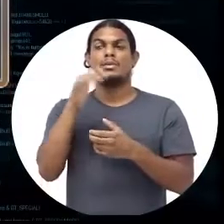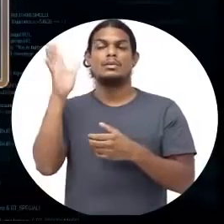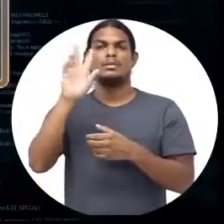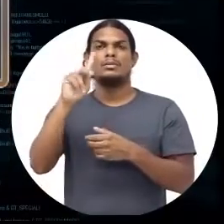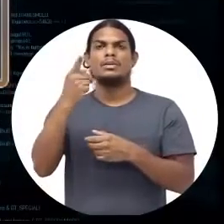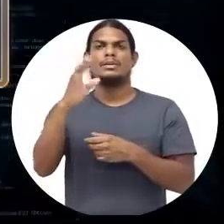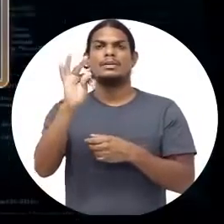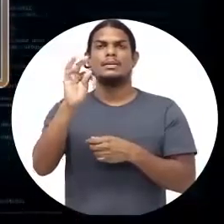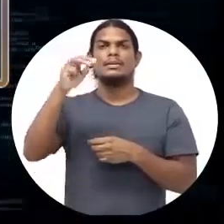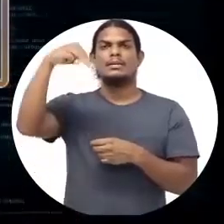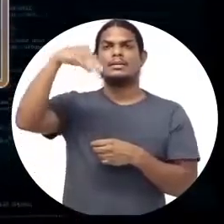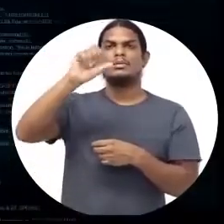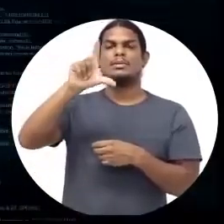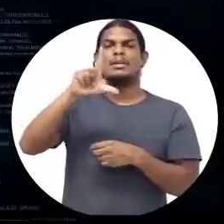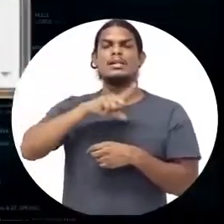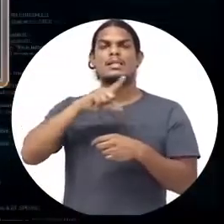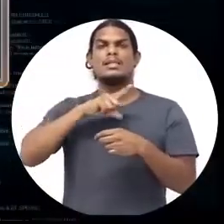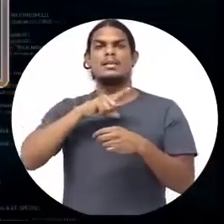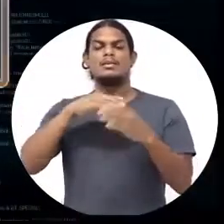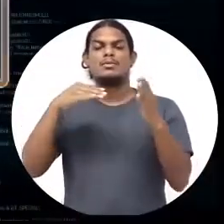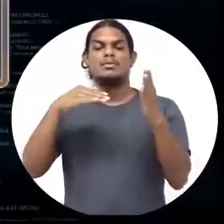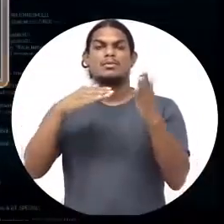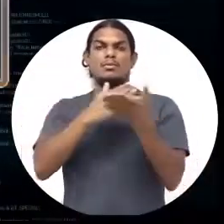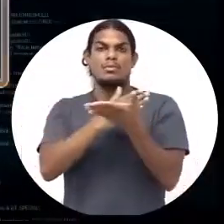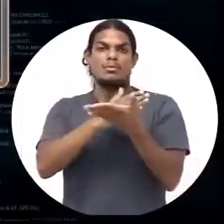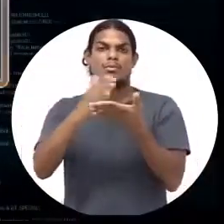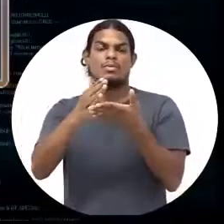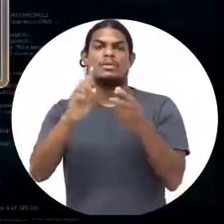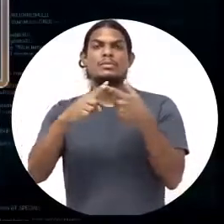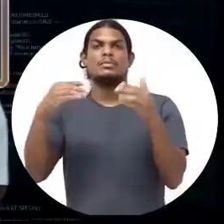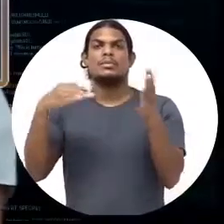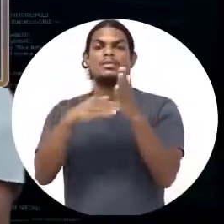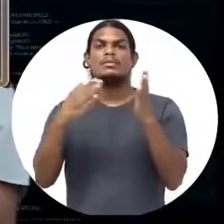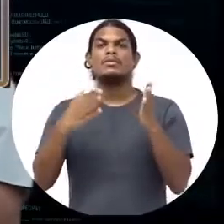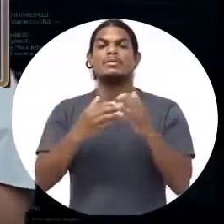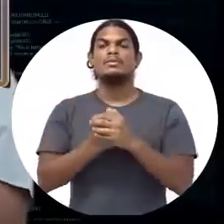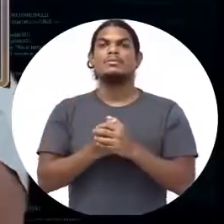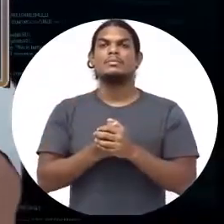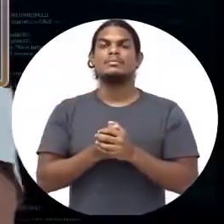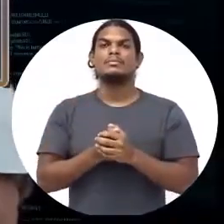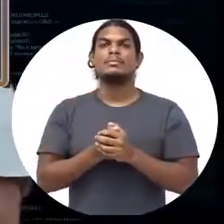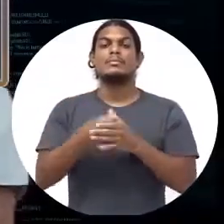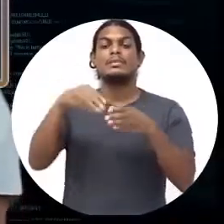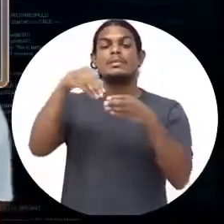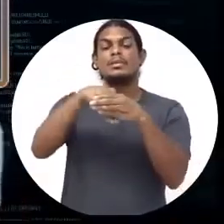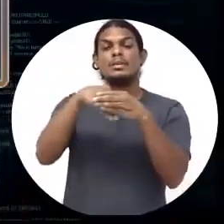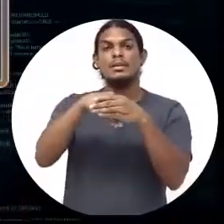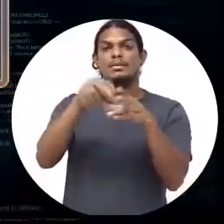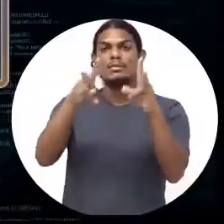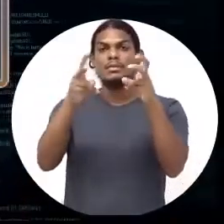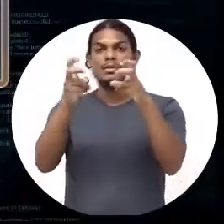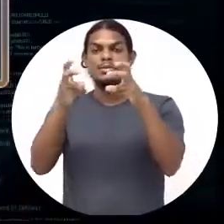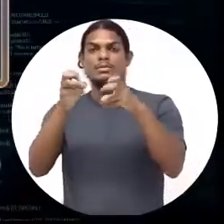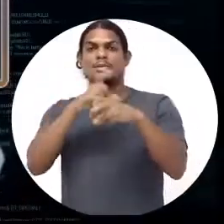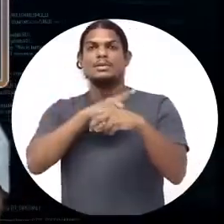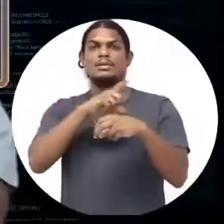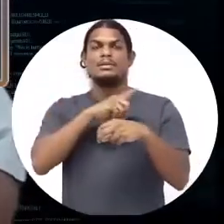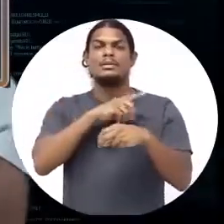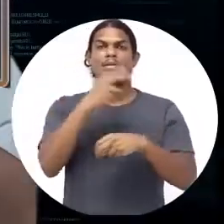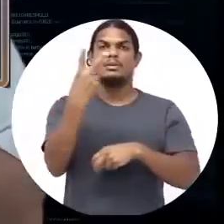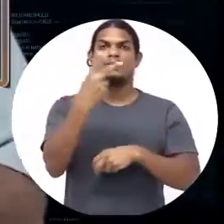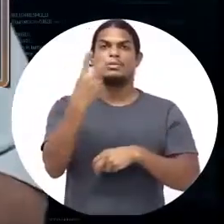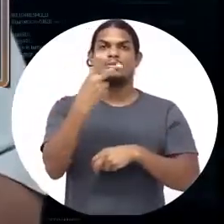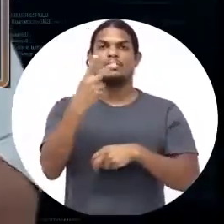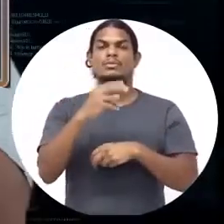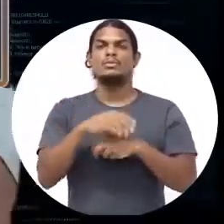o começo e o fim de um documento HTML. Dentro dele, você vai ver que tem outros dois elementos,